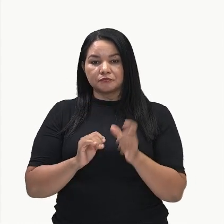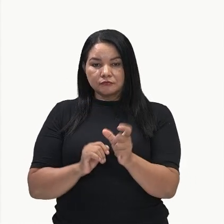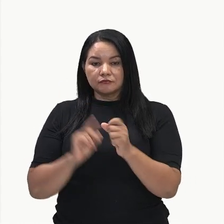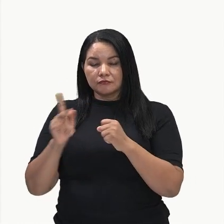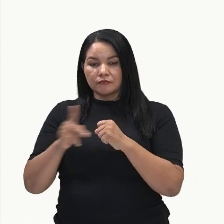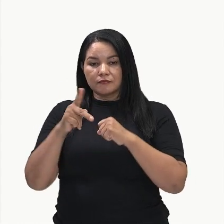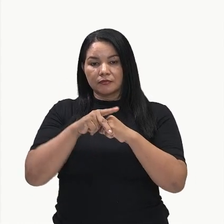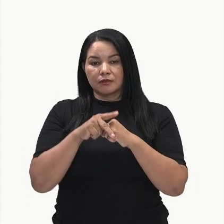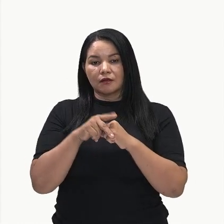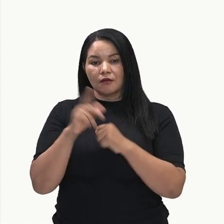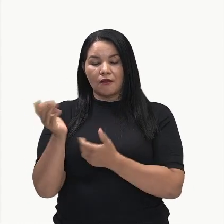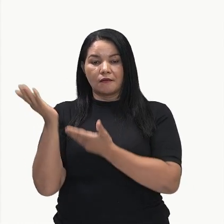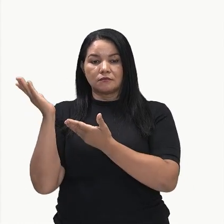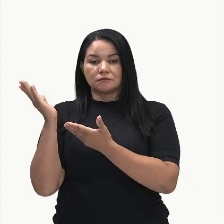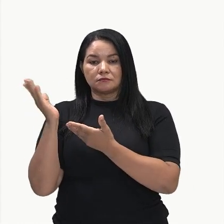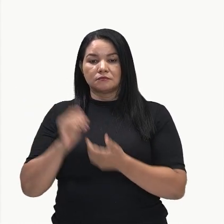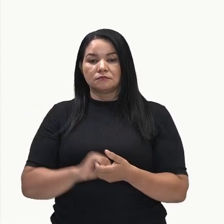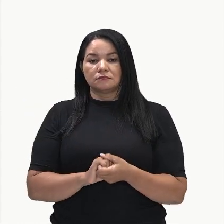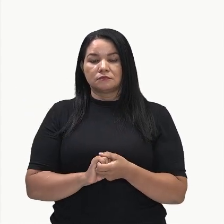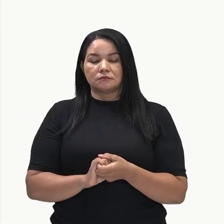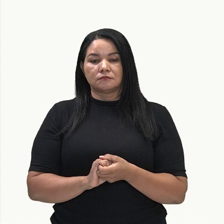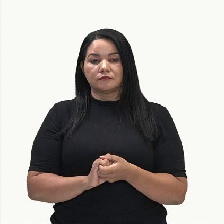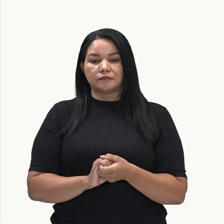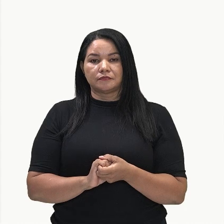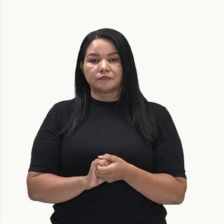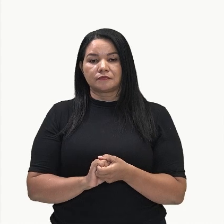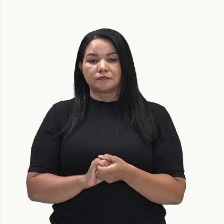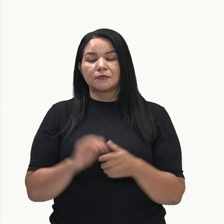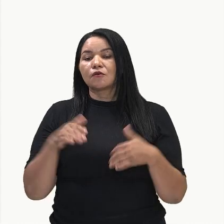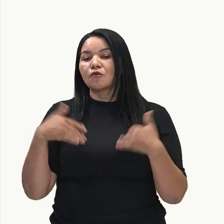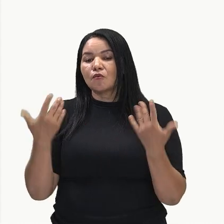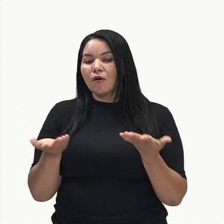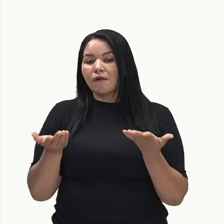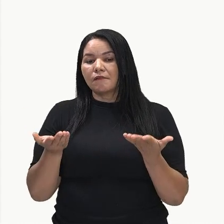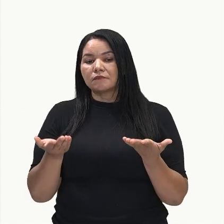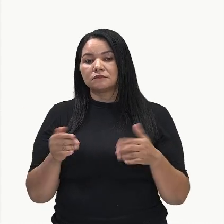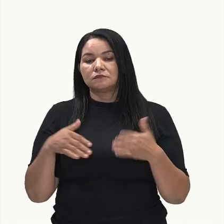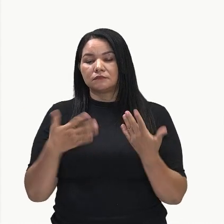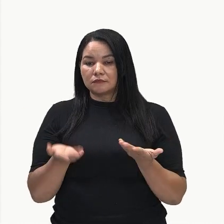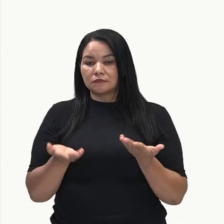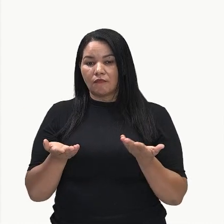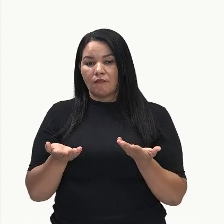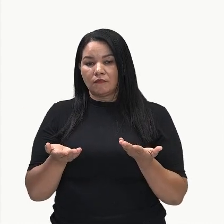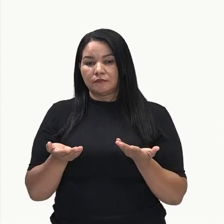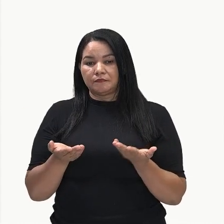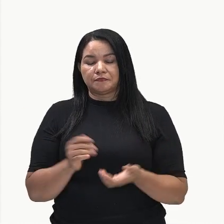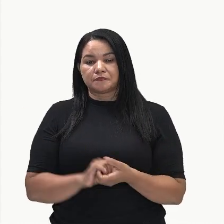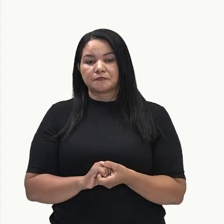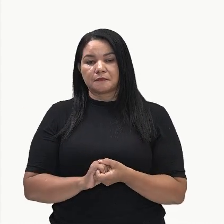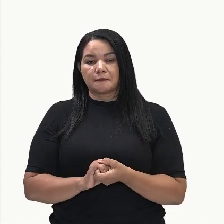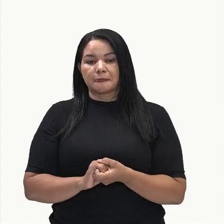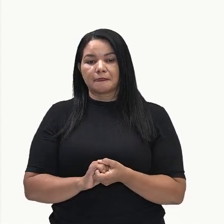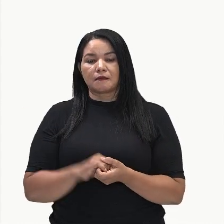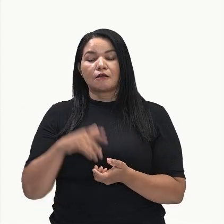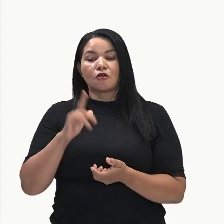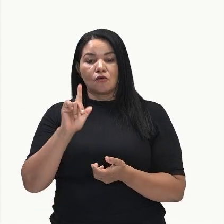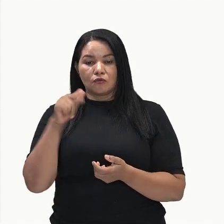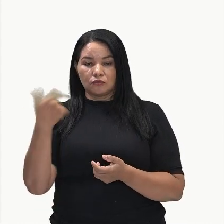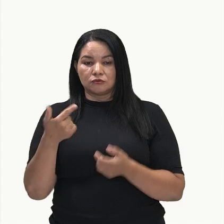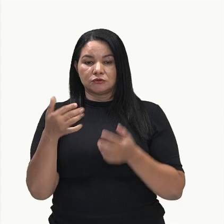da Amazônia? Qual? El açaí, el cupuaçu, outra qualquer. E tuas atividades de